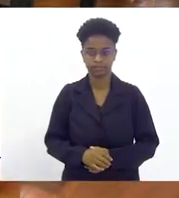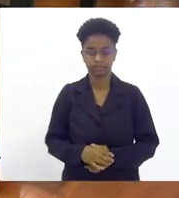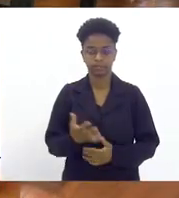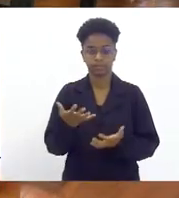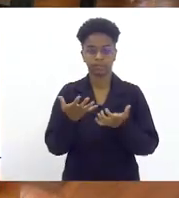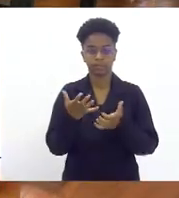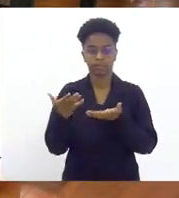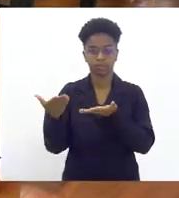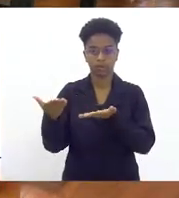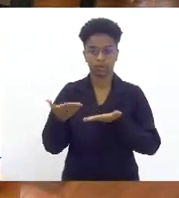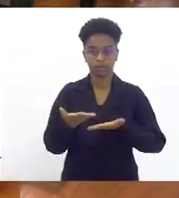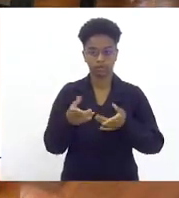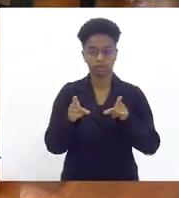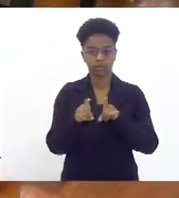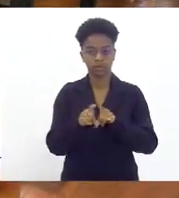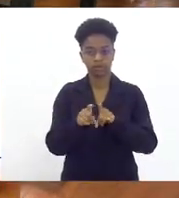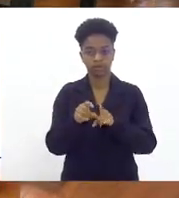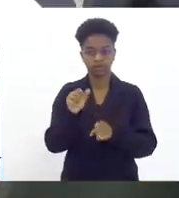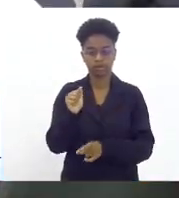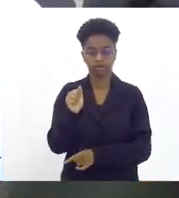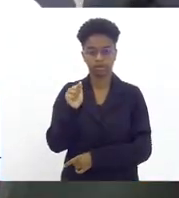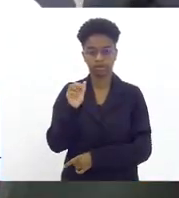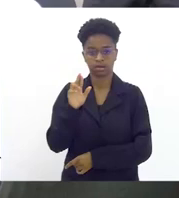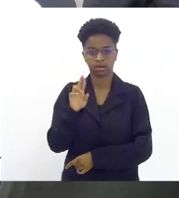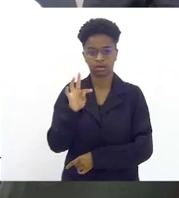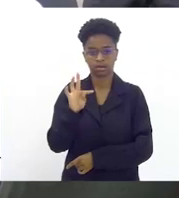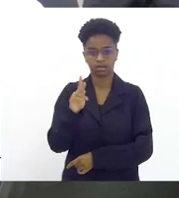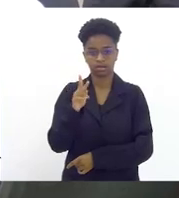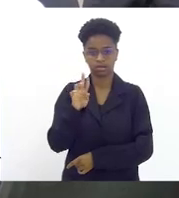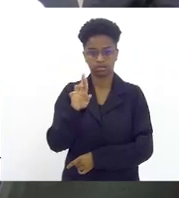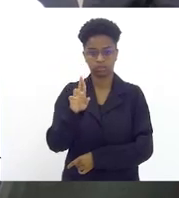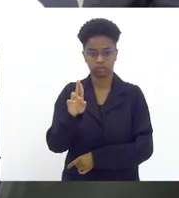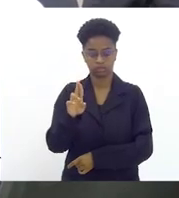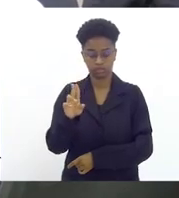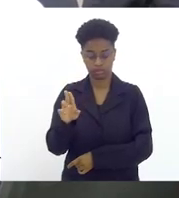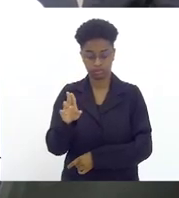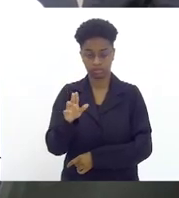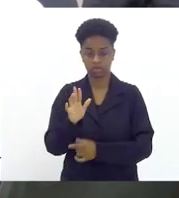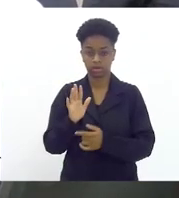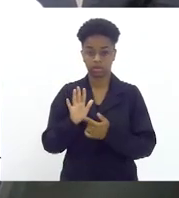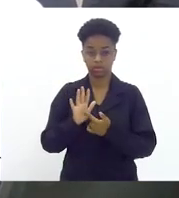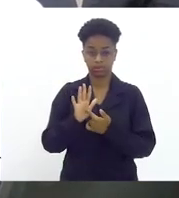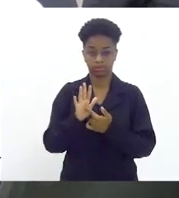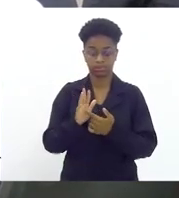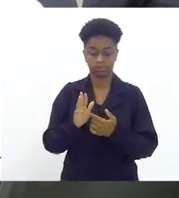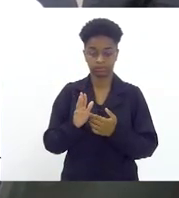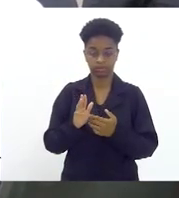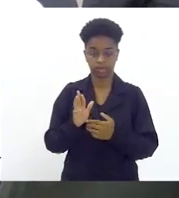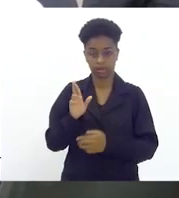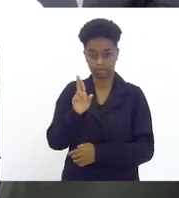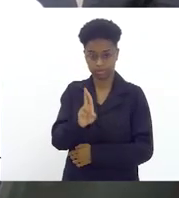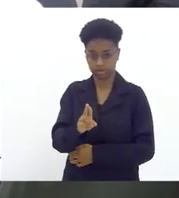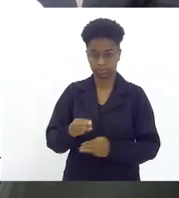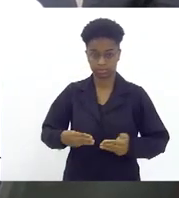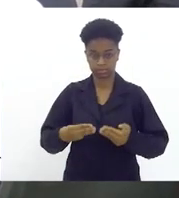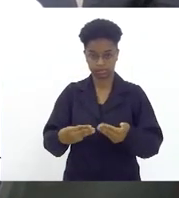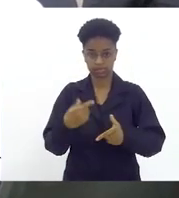Gostaria de chamar o senhor Arthur, representando o Ministério Público do Trabalho, que se encontra online.